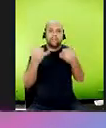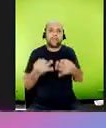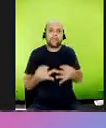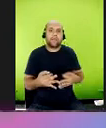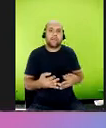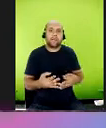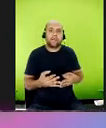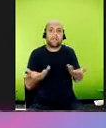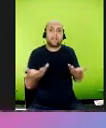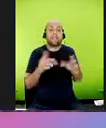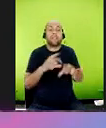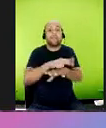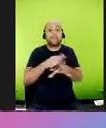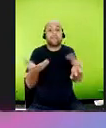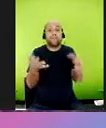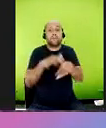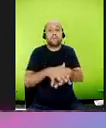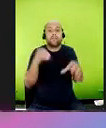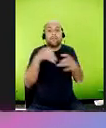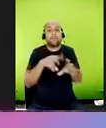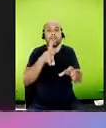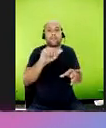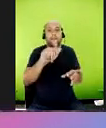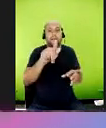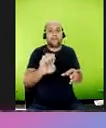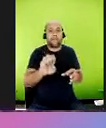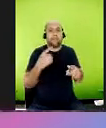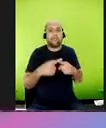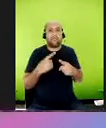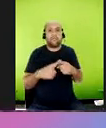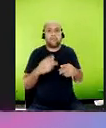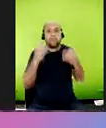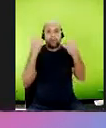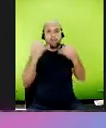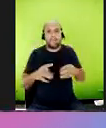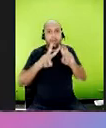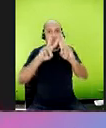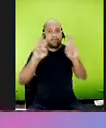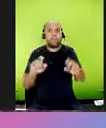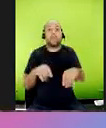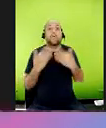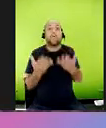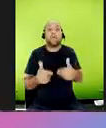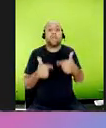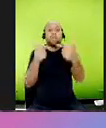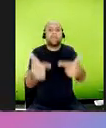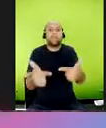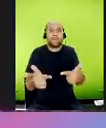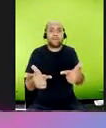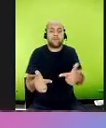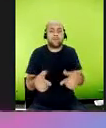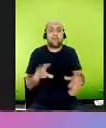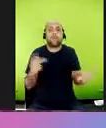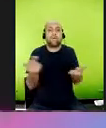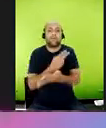inclusão da diversidade inclusão dentro da Vagna Então porque a gente fala muito problema e quais são as ações que estão sendo feitas o que que tá